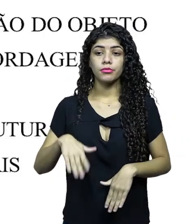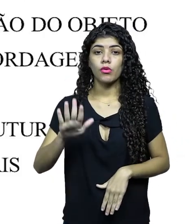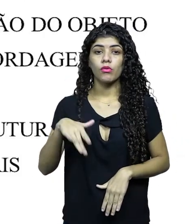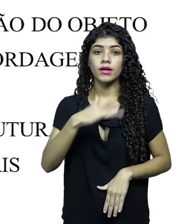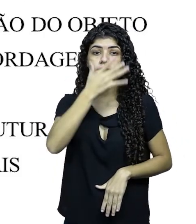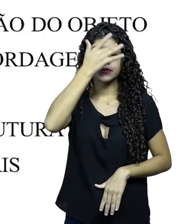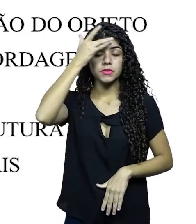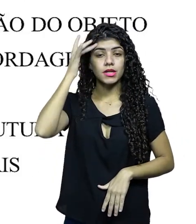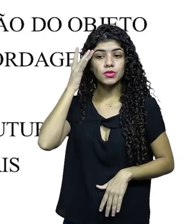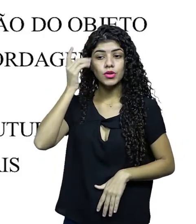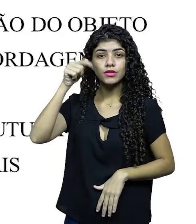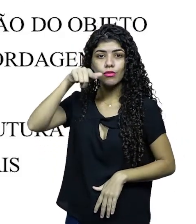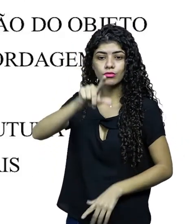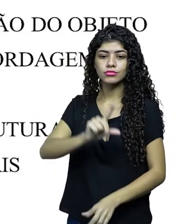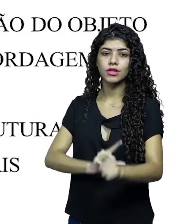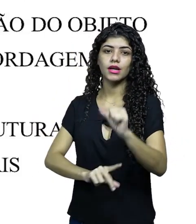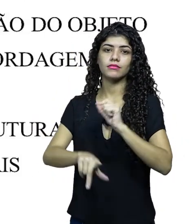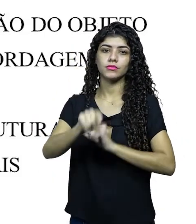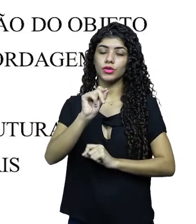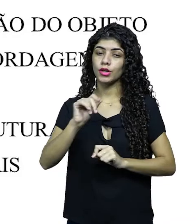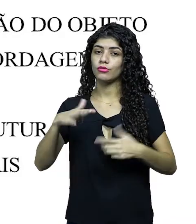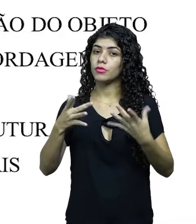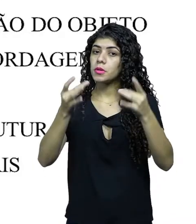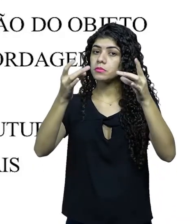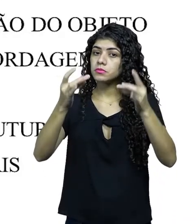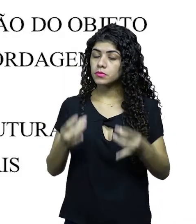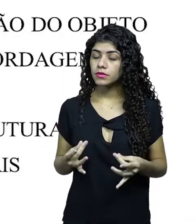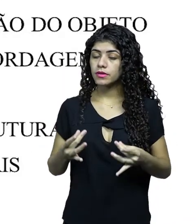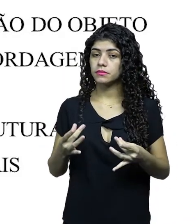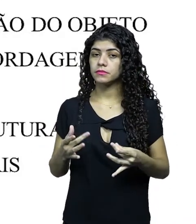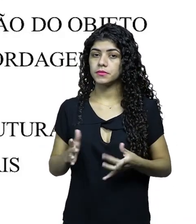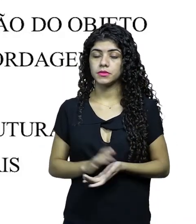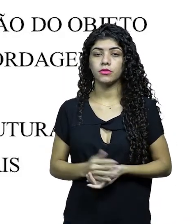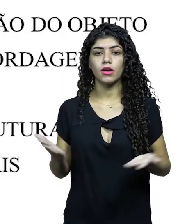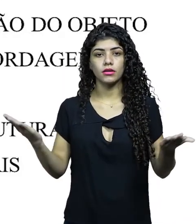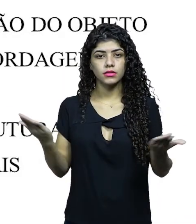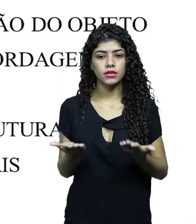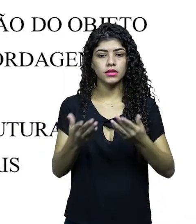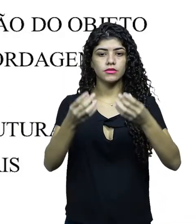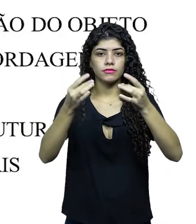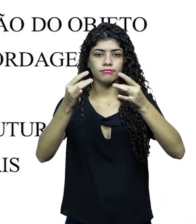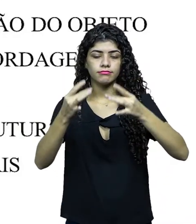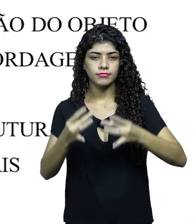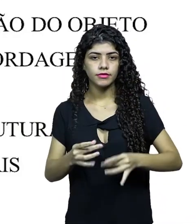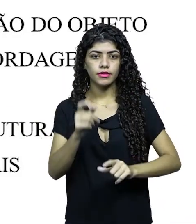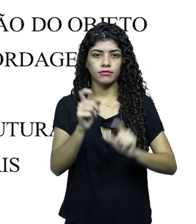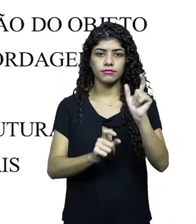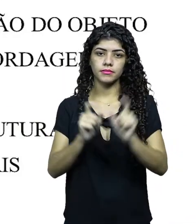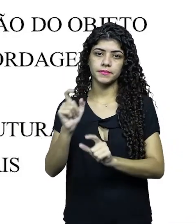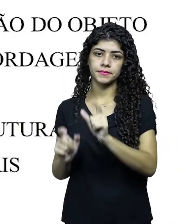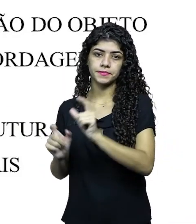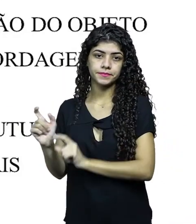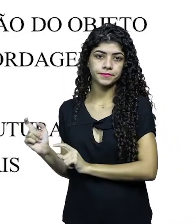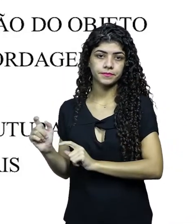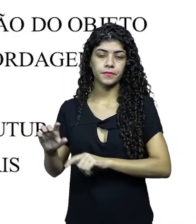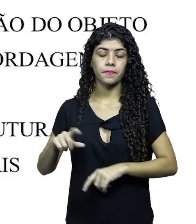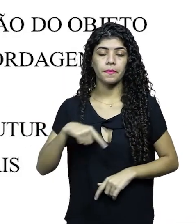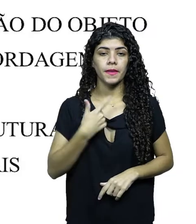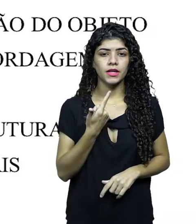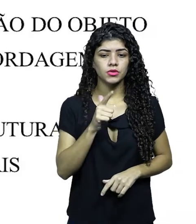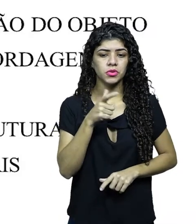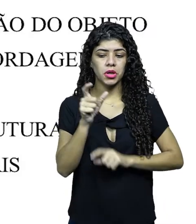vai falar aqui quais são os personagens que você elegeu. Vamos descrevê-los, esses objetos. Então, é nesse item, tá?